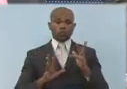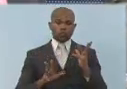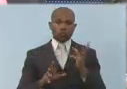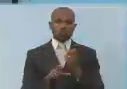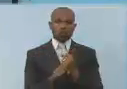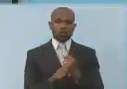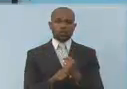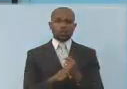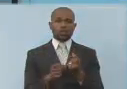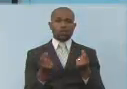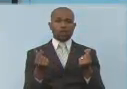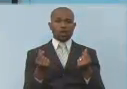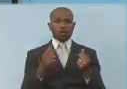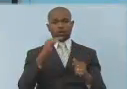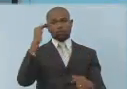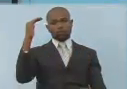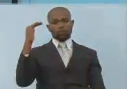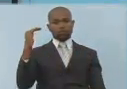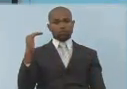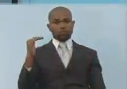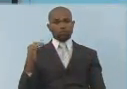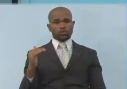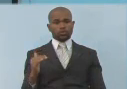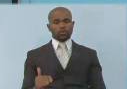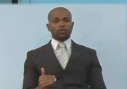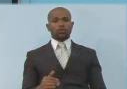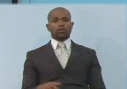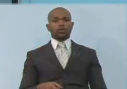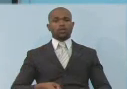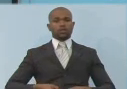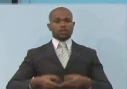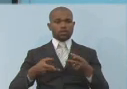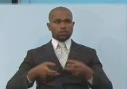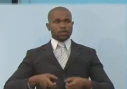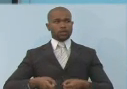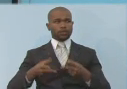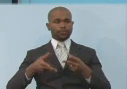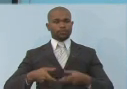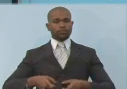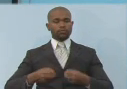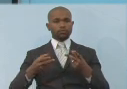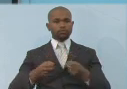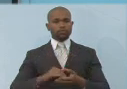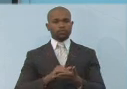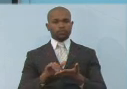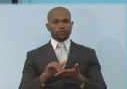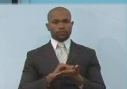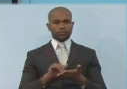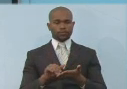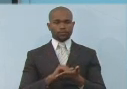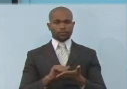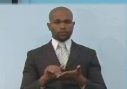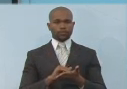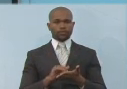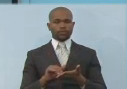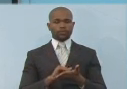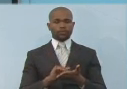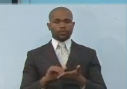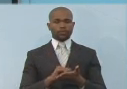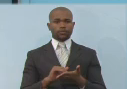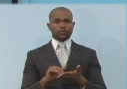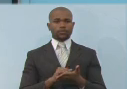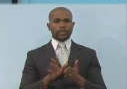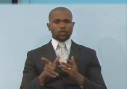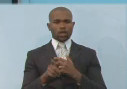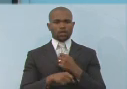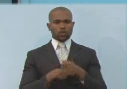esses valores que estão definidos nesse quadro. Nossa despesa para a Secretaria, nosso orçamento para a Secretaria de